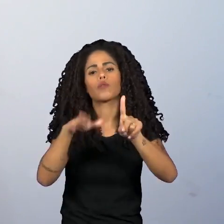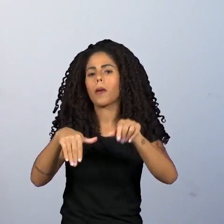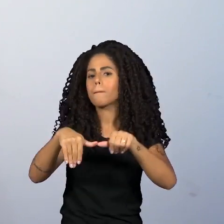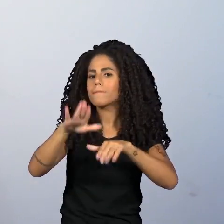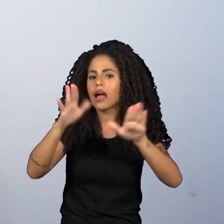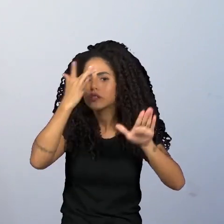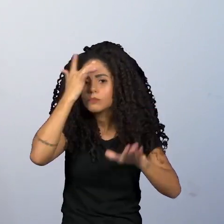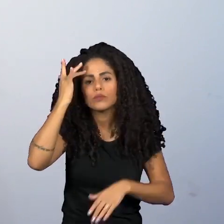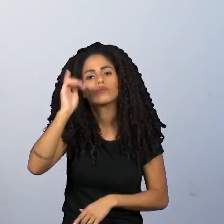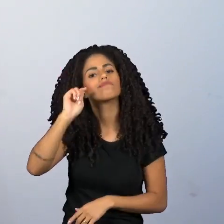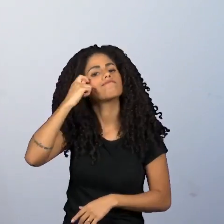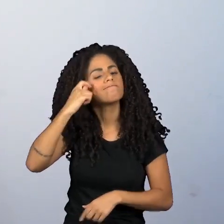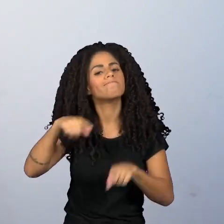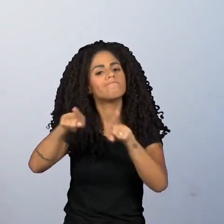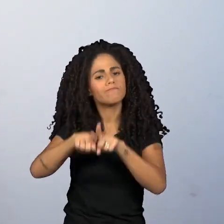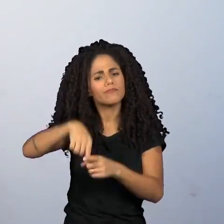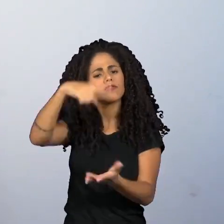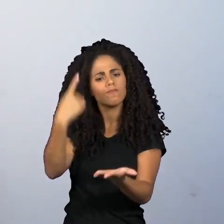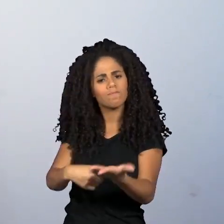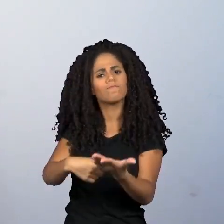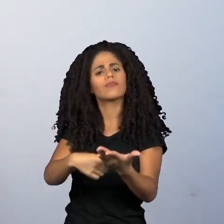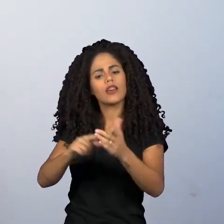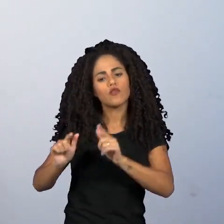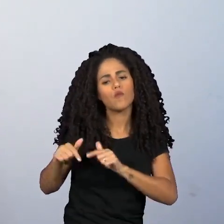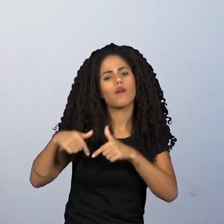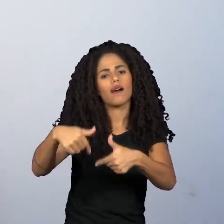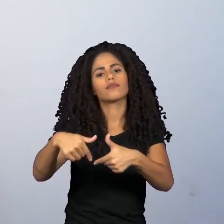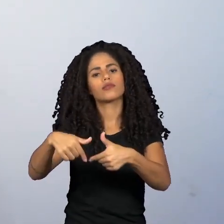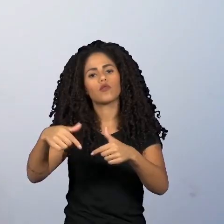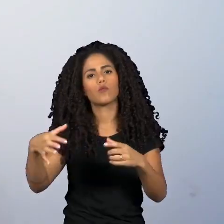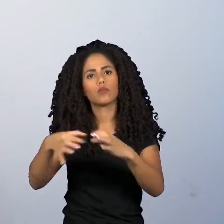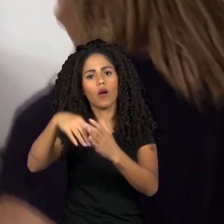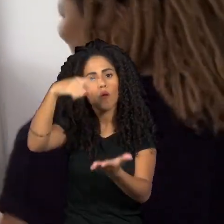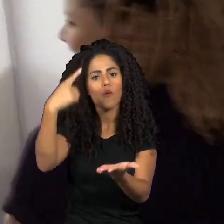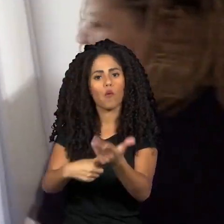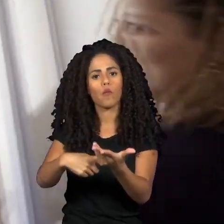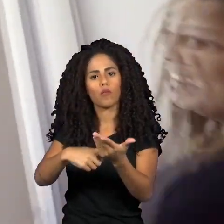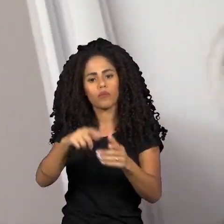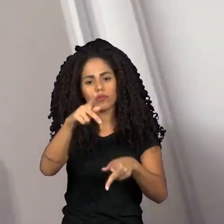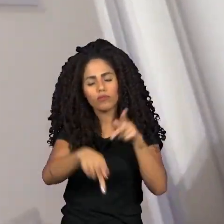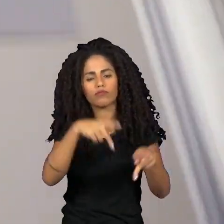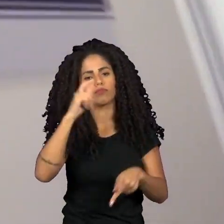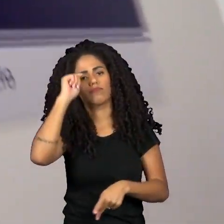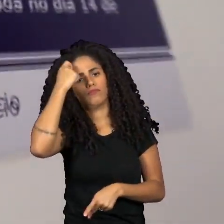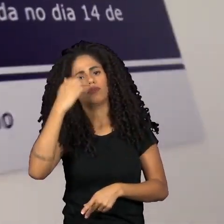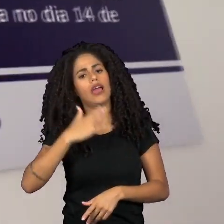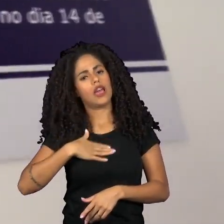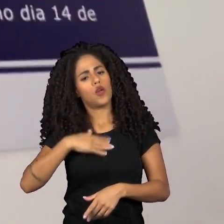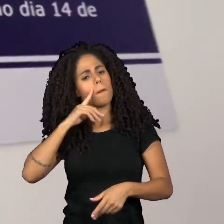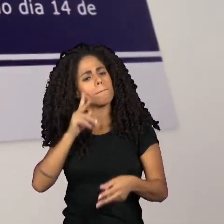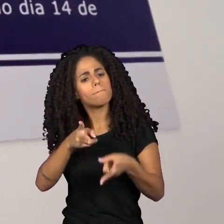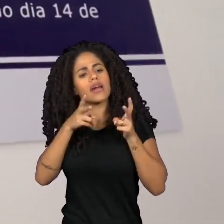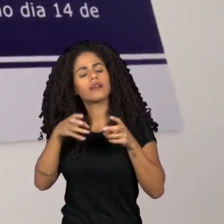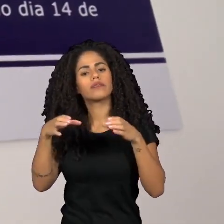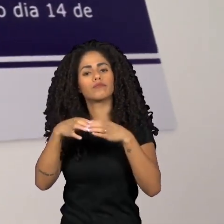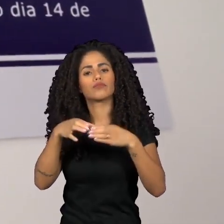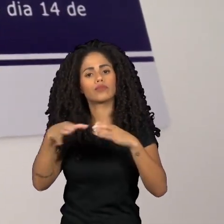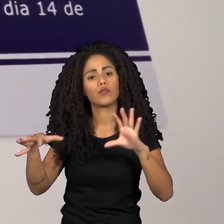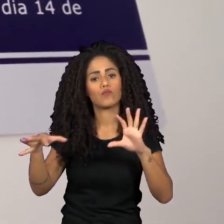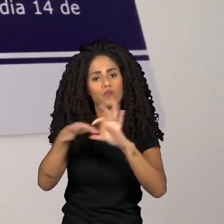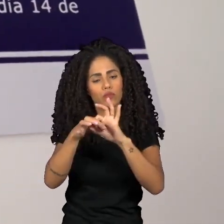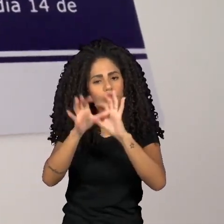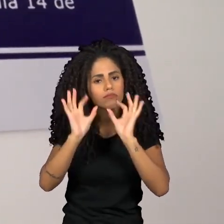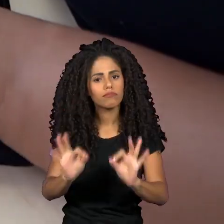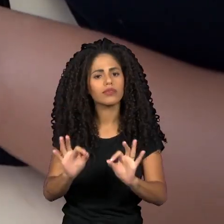mandatos negros comprometidos com a luta negra. O ano que vem é um ano eleitoral e eu percebo que a coalizão, desde o